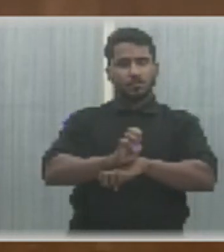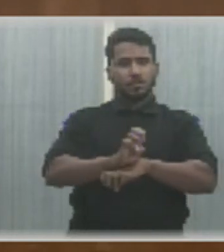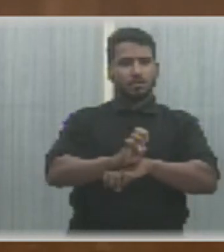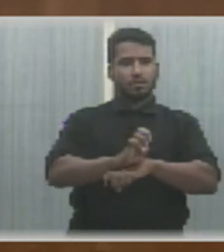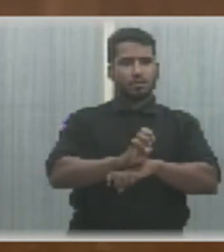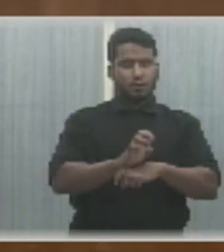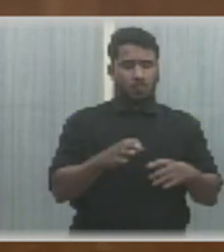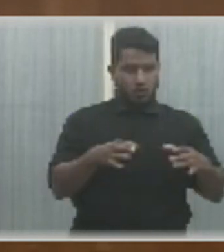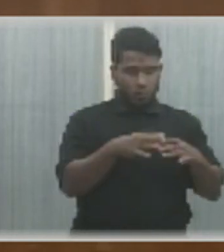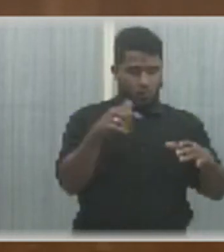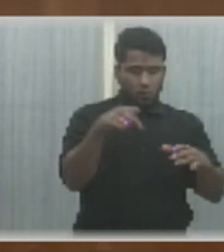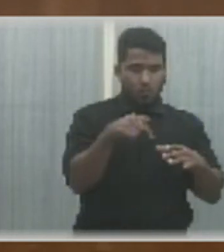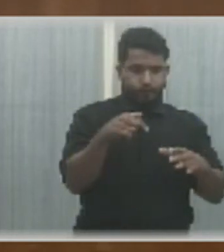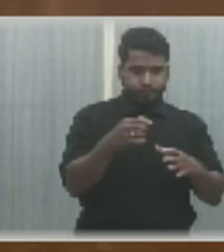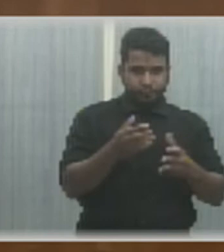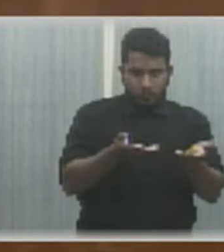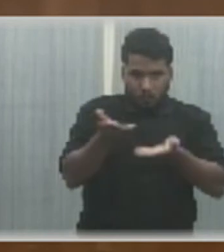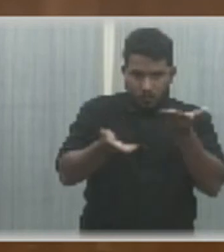Unidades